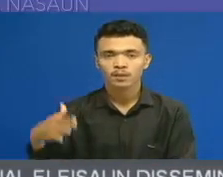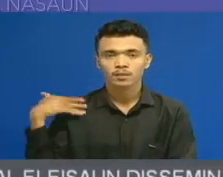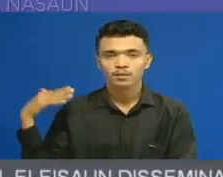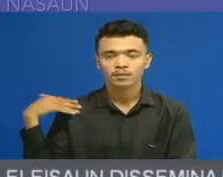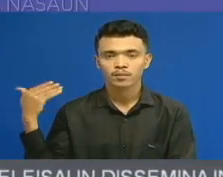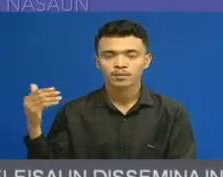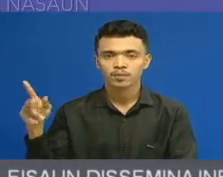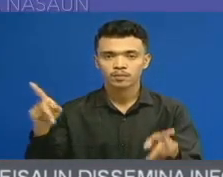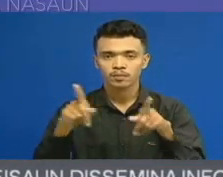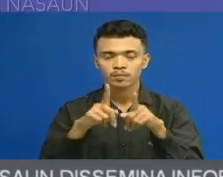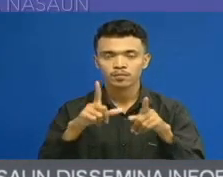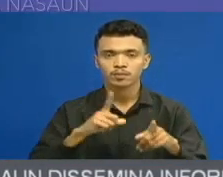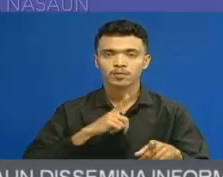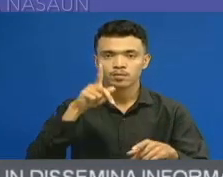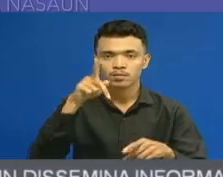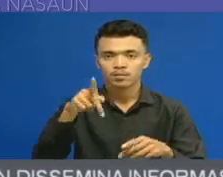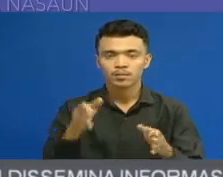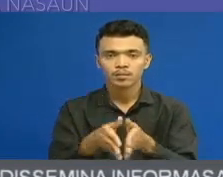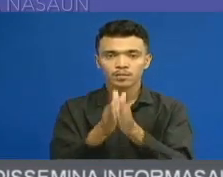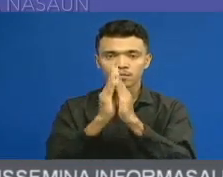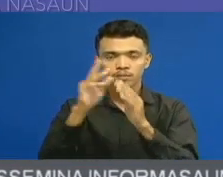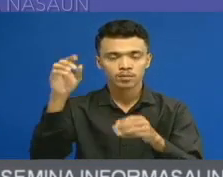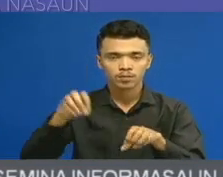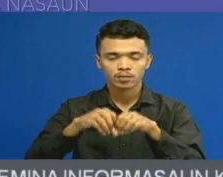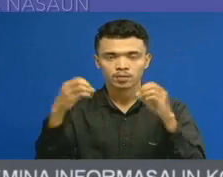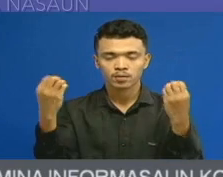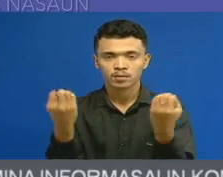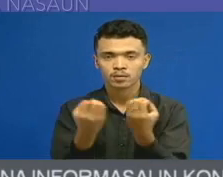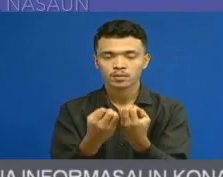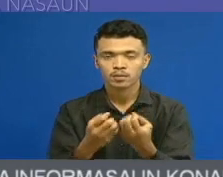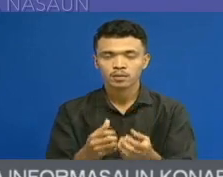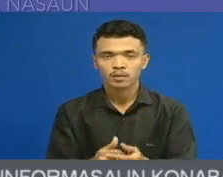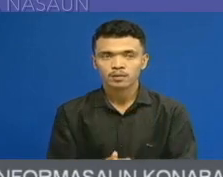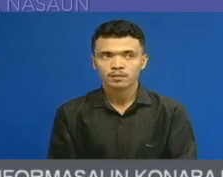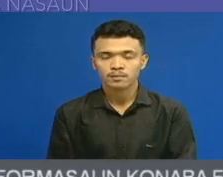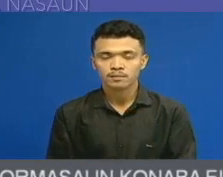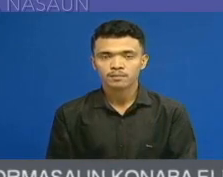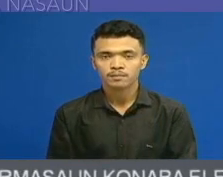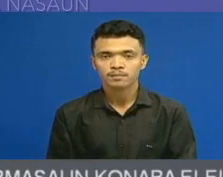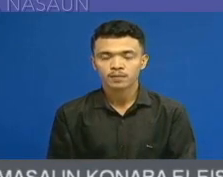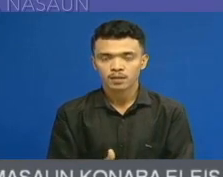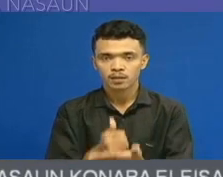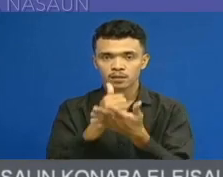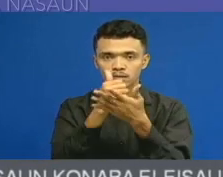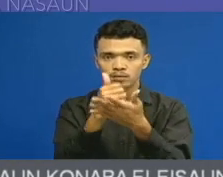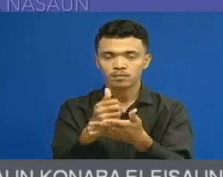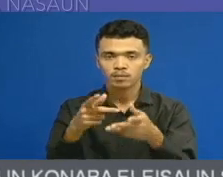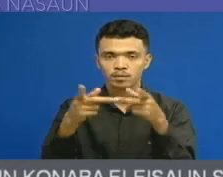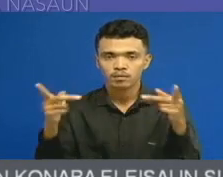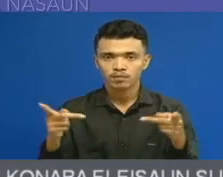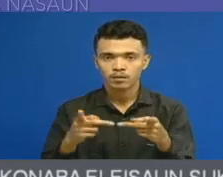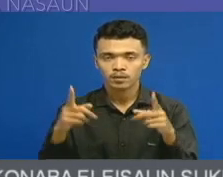Juventudica Cavei Posto Los Palos, sub organização Friends of Los Palos Mornington Península. Apoio facilidade